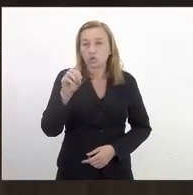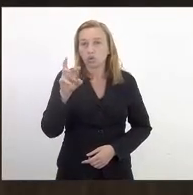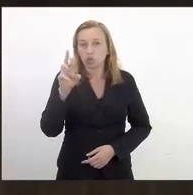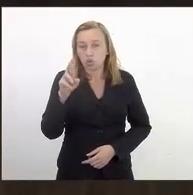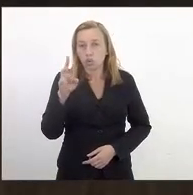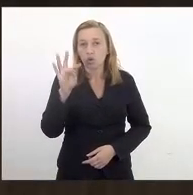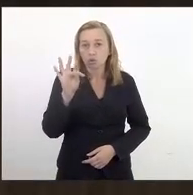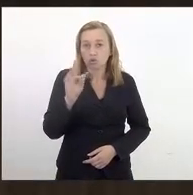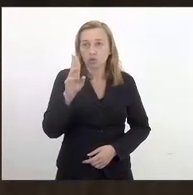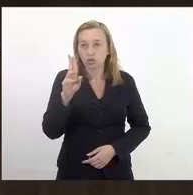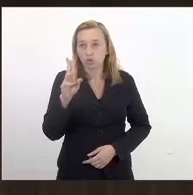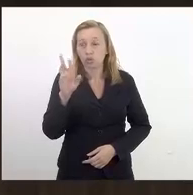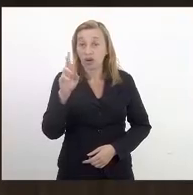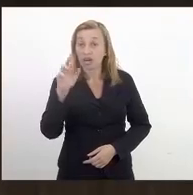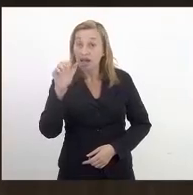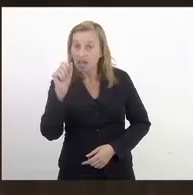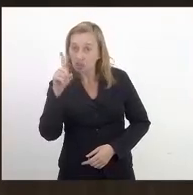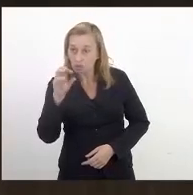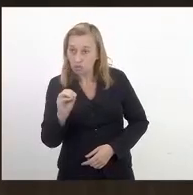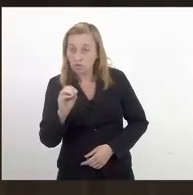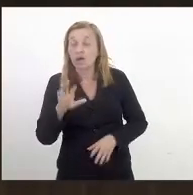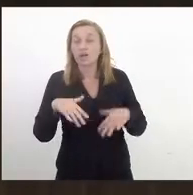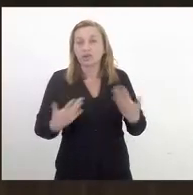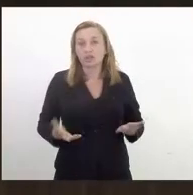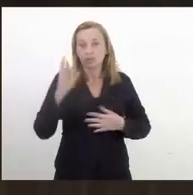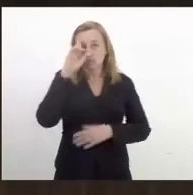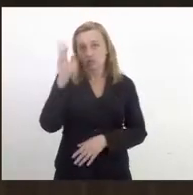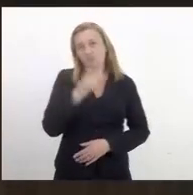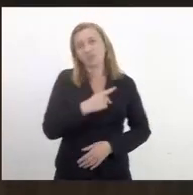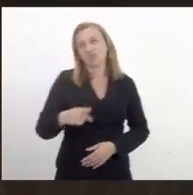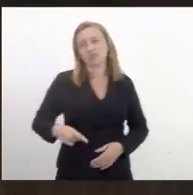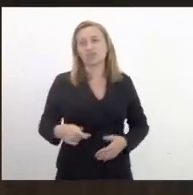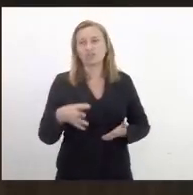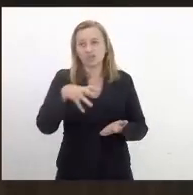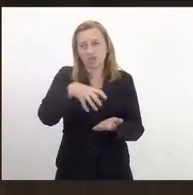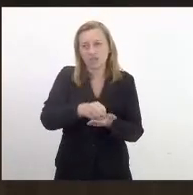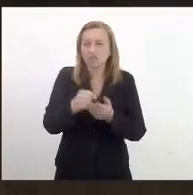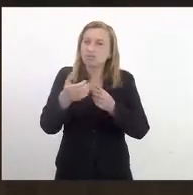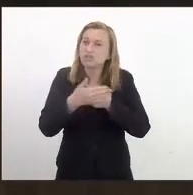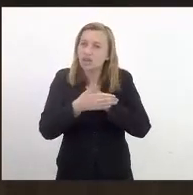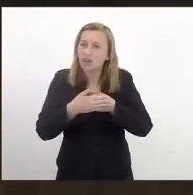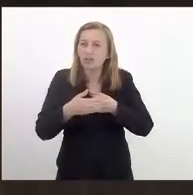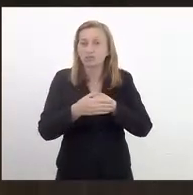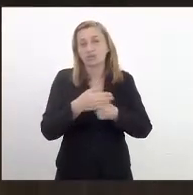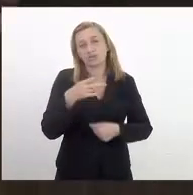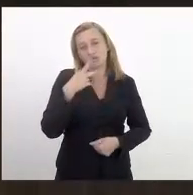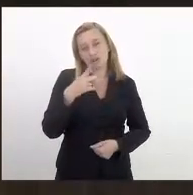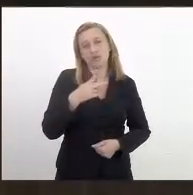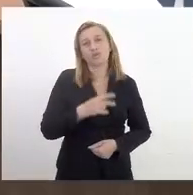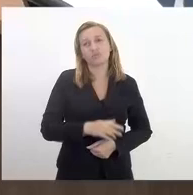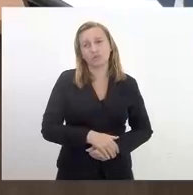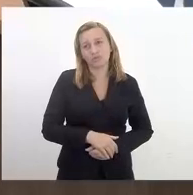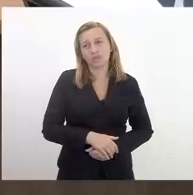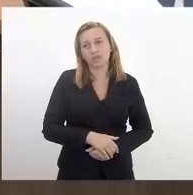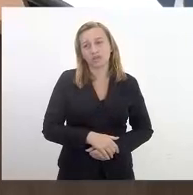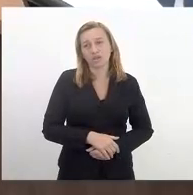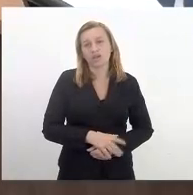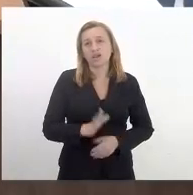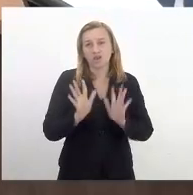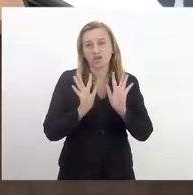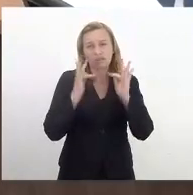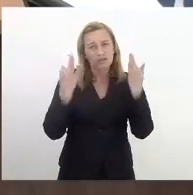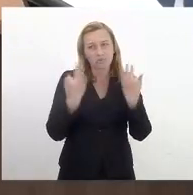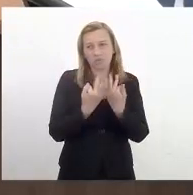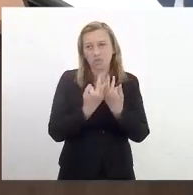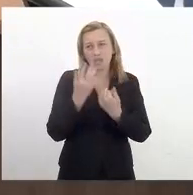torturado então seu presente eu queria dizer assim com um registo muito carinhoso dizer eu estimo muito a minha história na minha